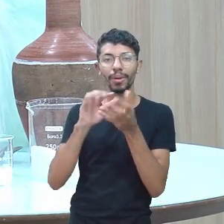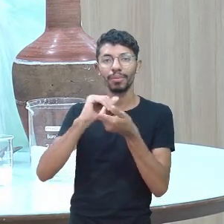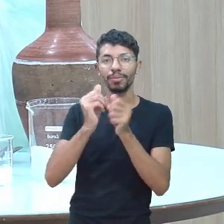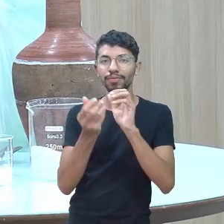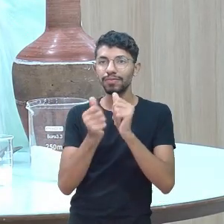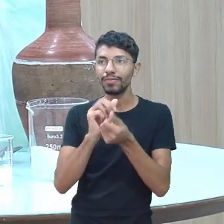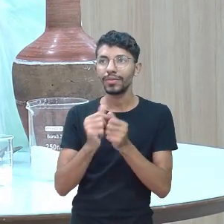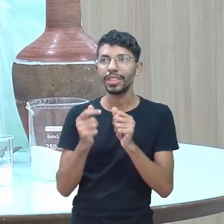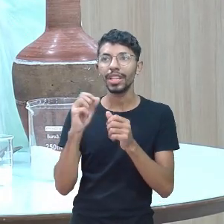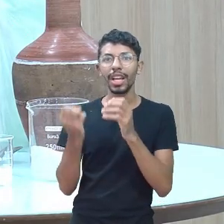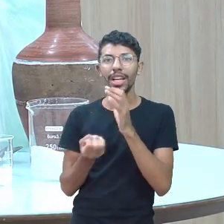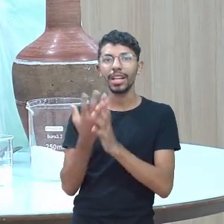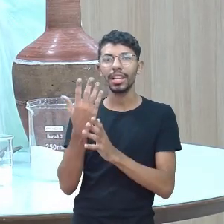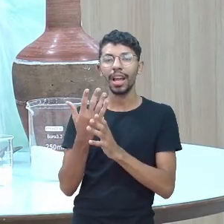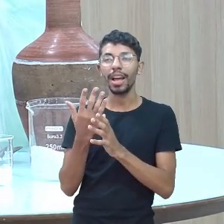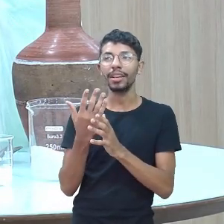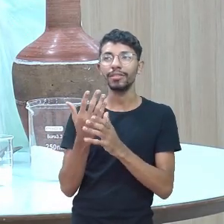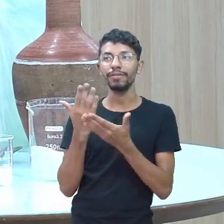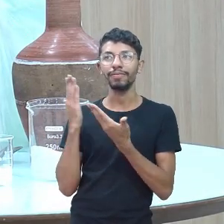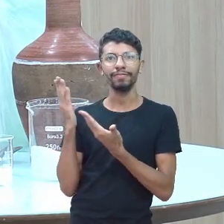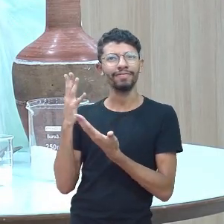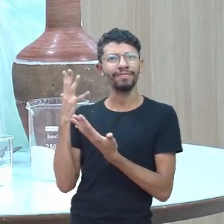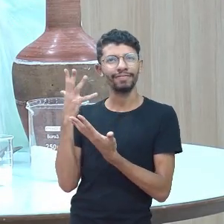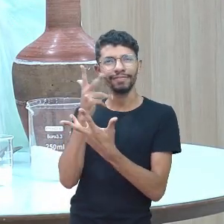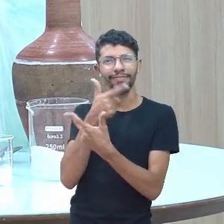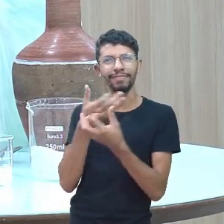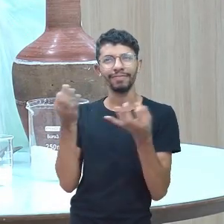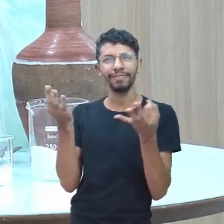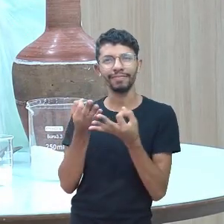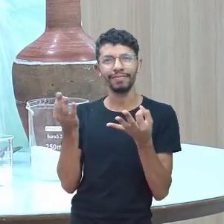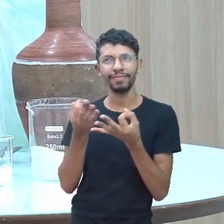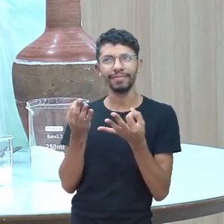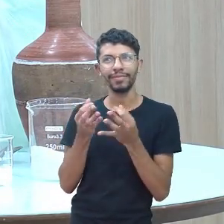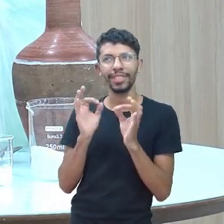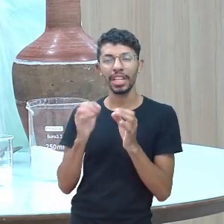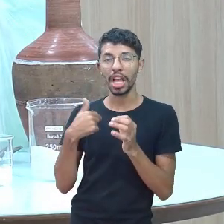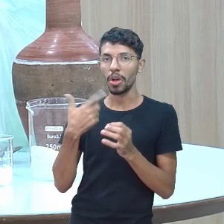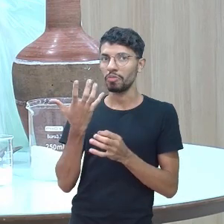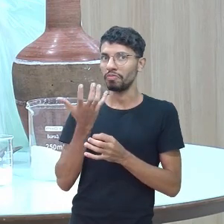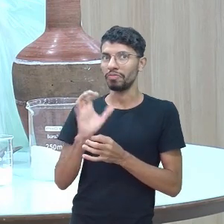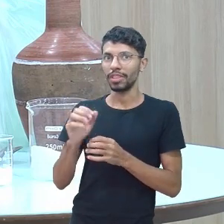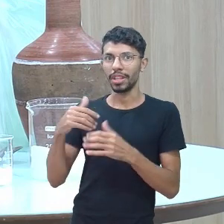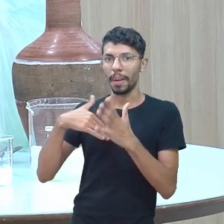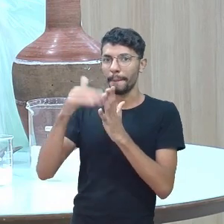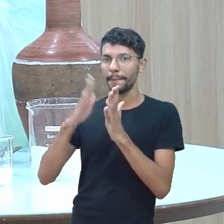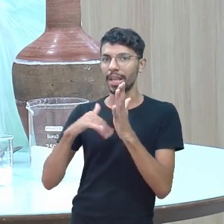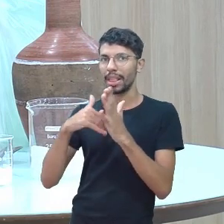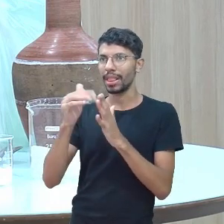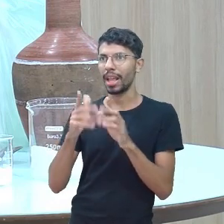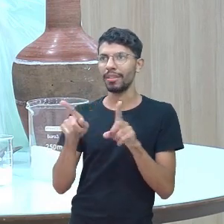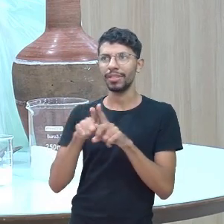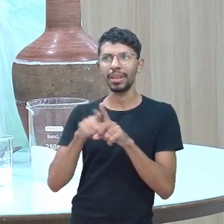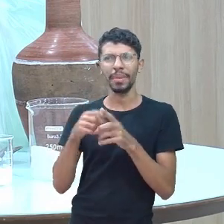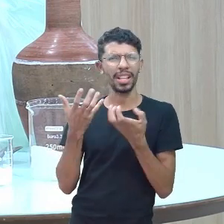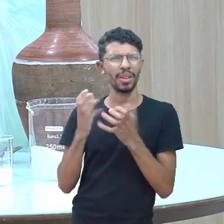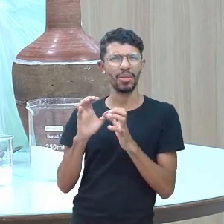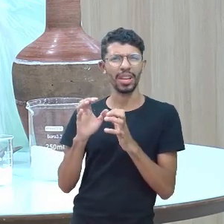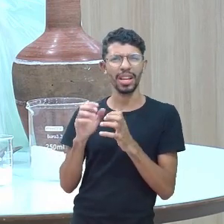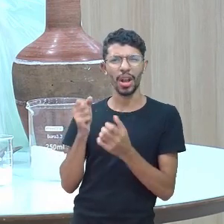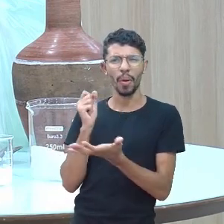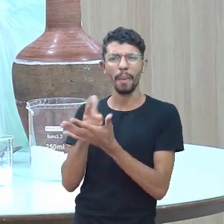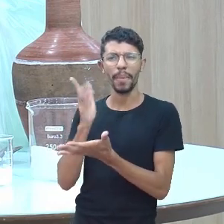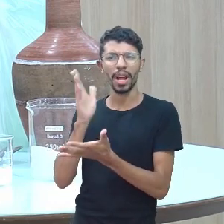pessoal, que perfeição, linda, não é? Eu não quis pintar, nem quis comprar pintada, achei que era interessante ver